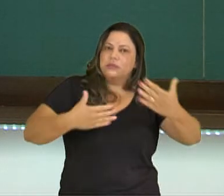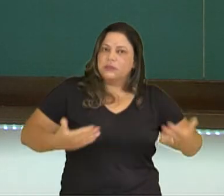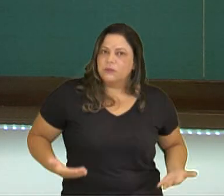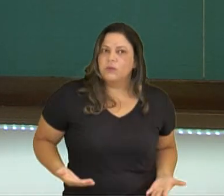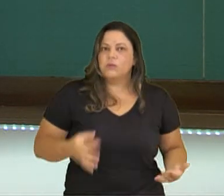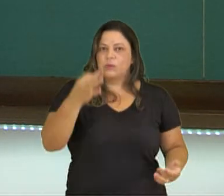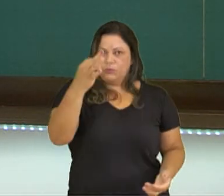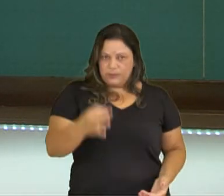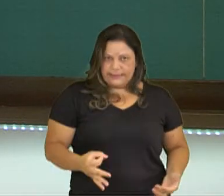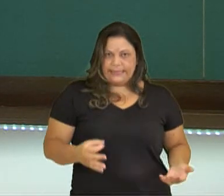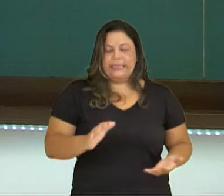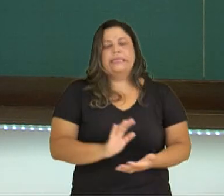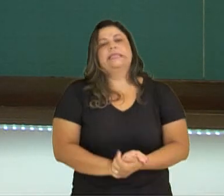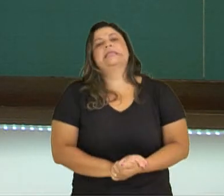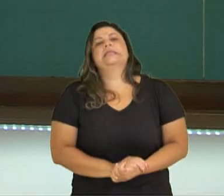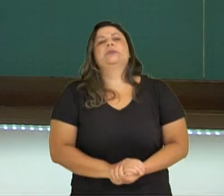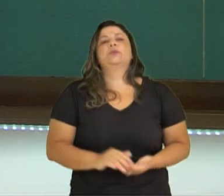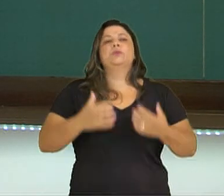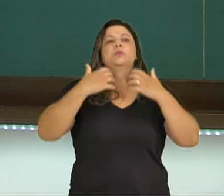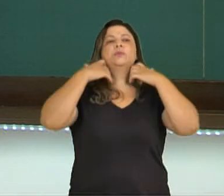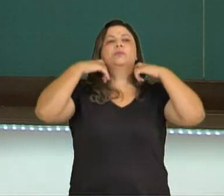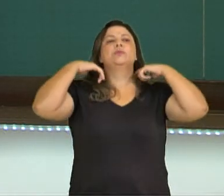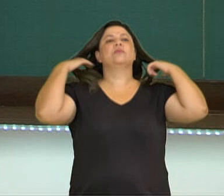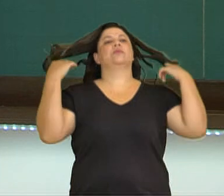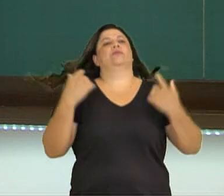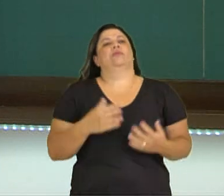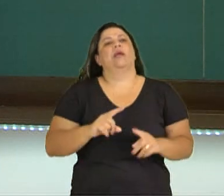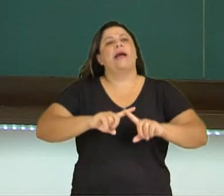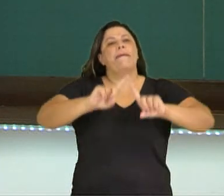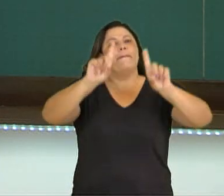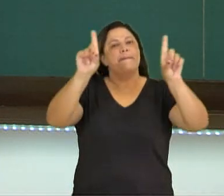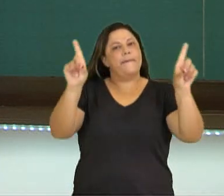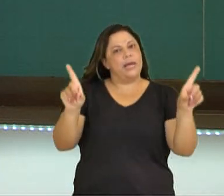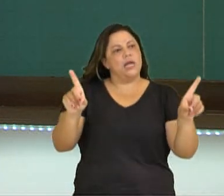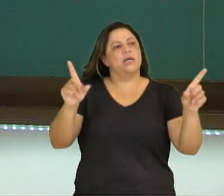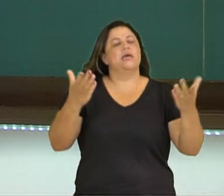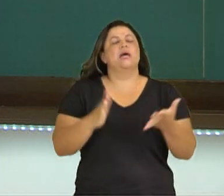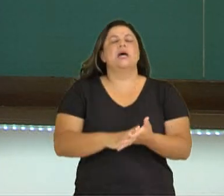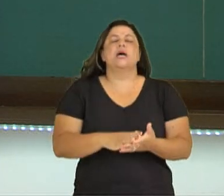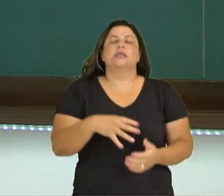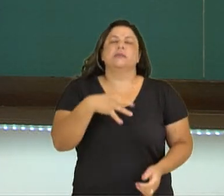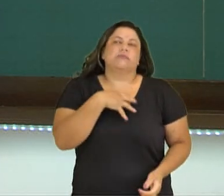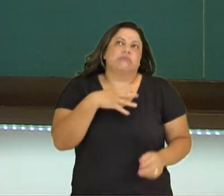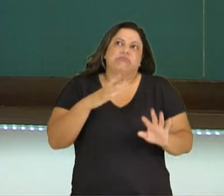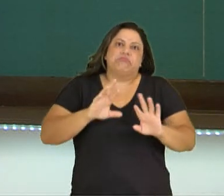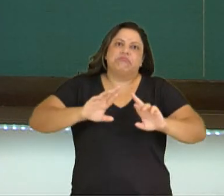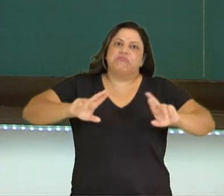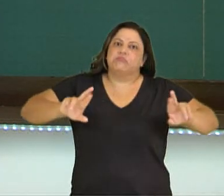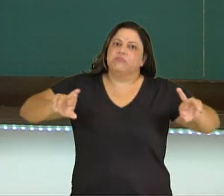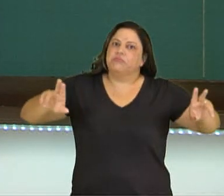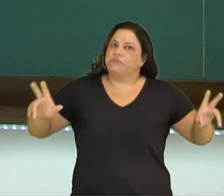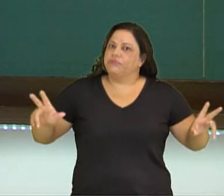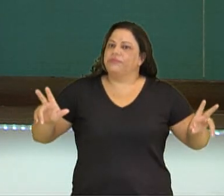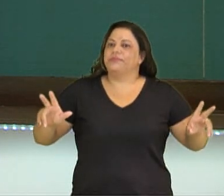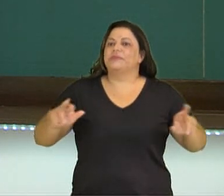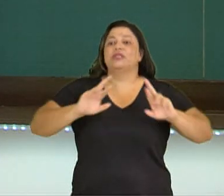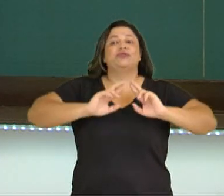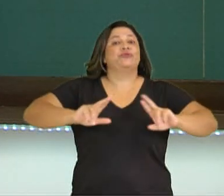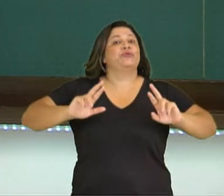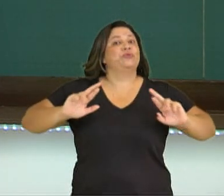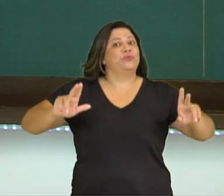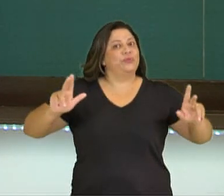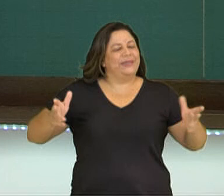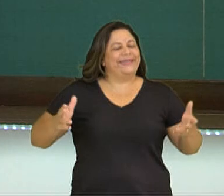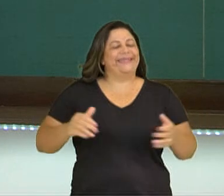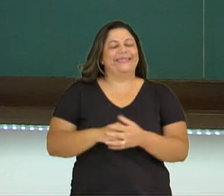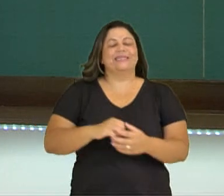certo? Mas nós vamos ter, de certo modo, diferenças entre